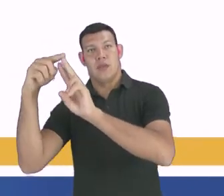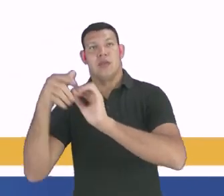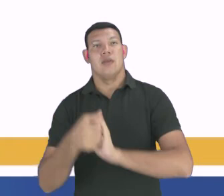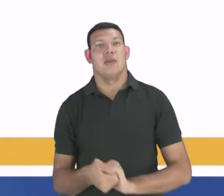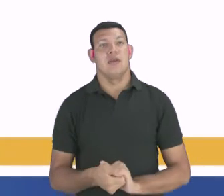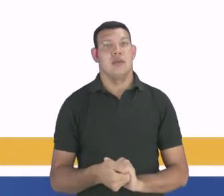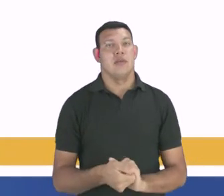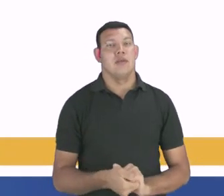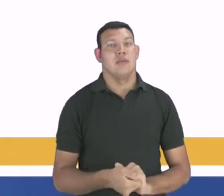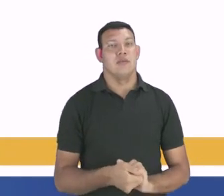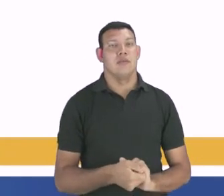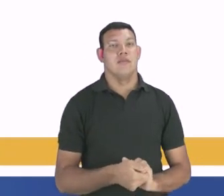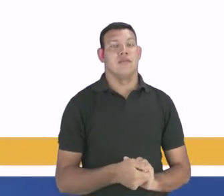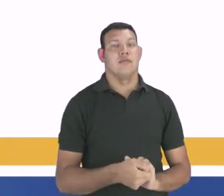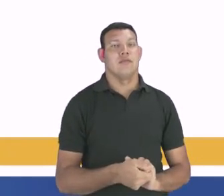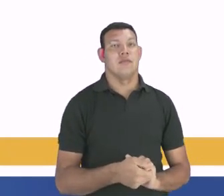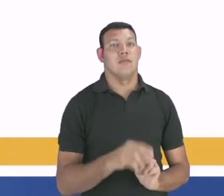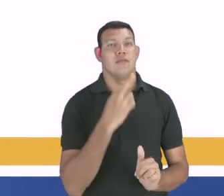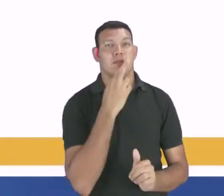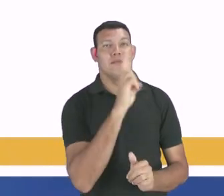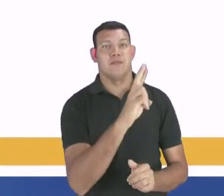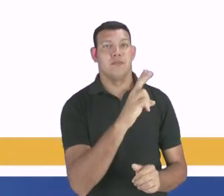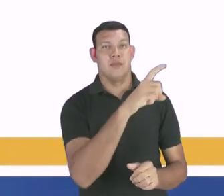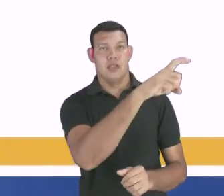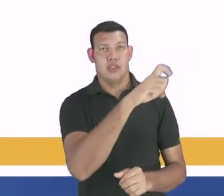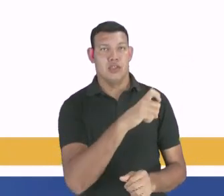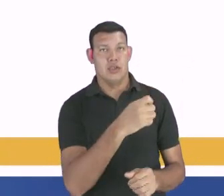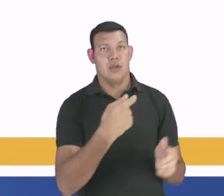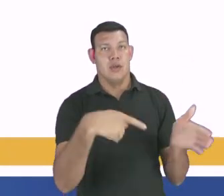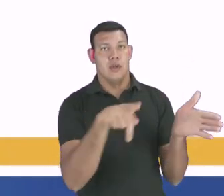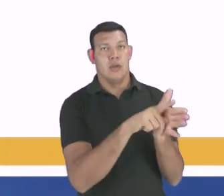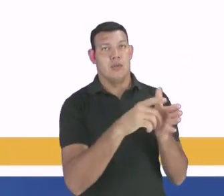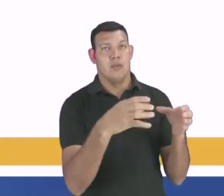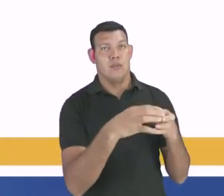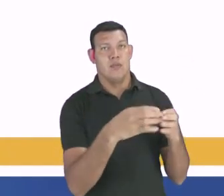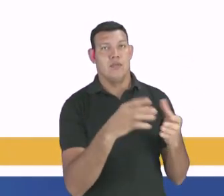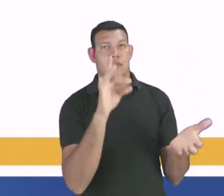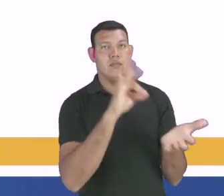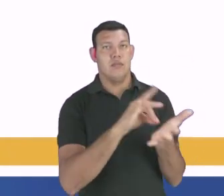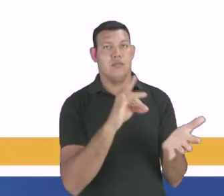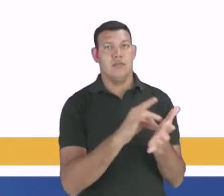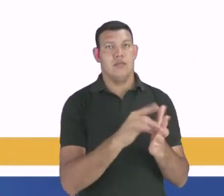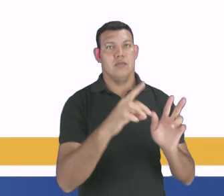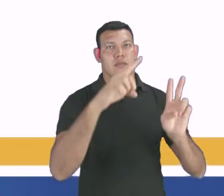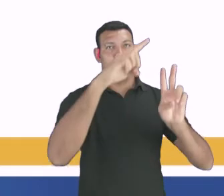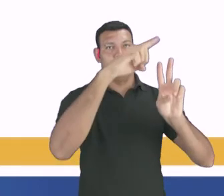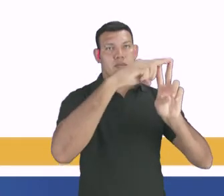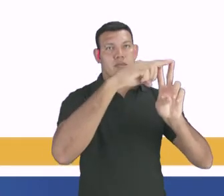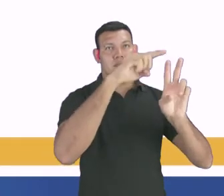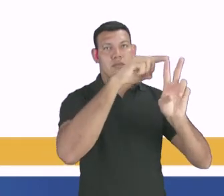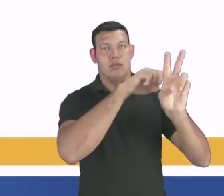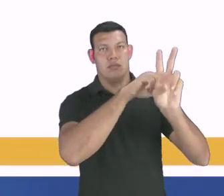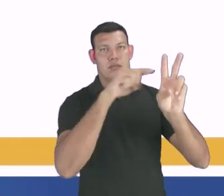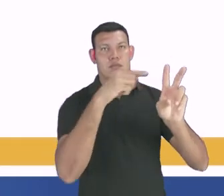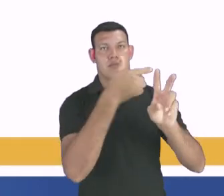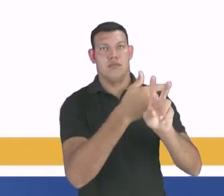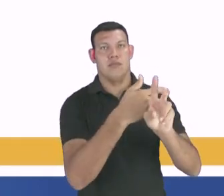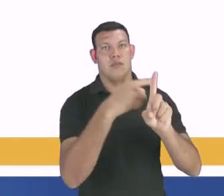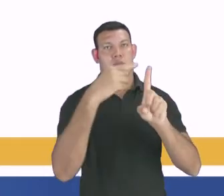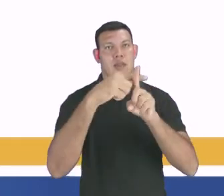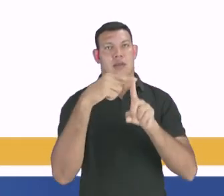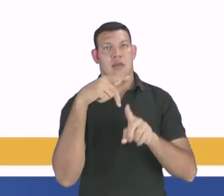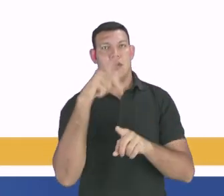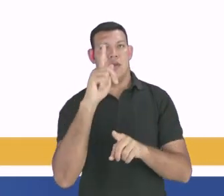x pertencente aos reais, tal que o π sobre 2 mais kπ menor que